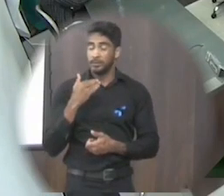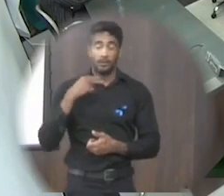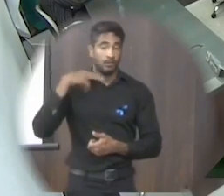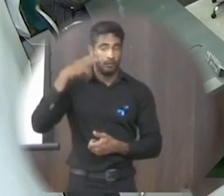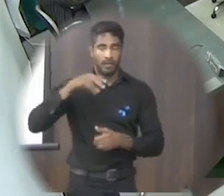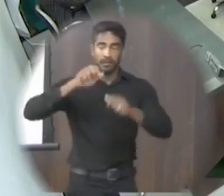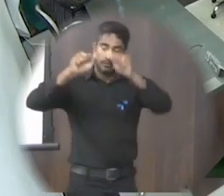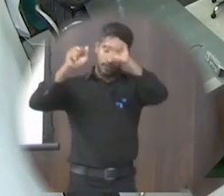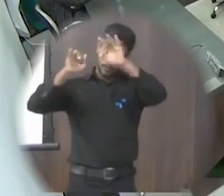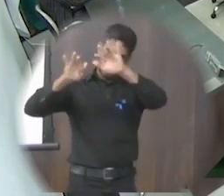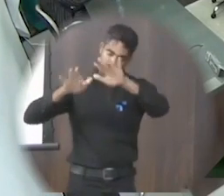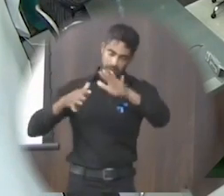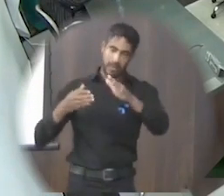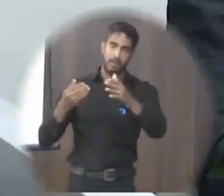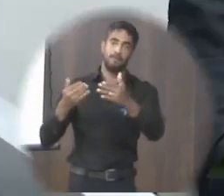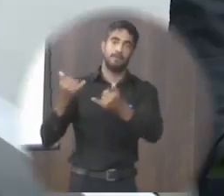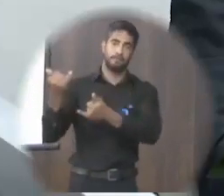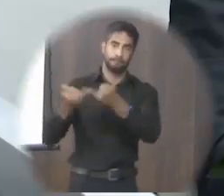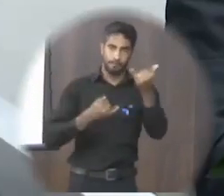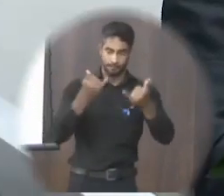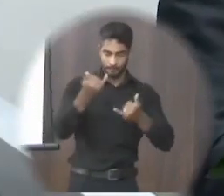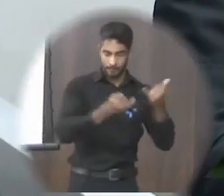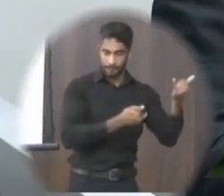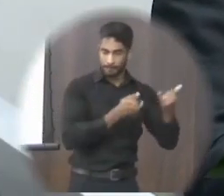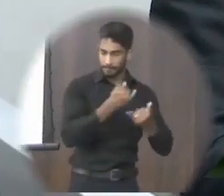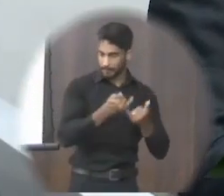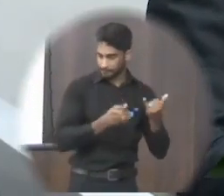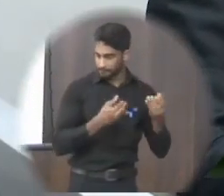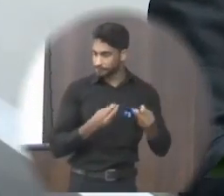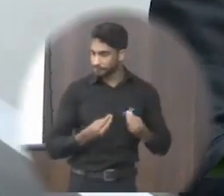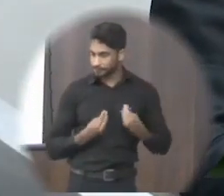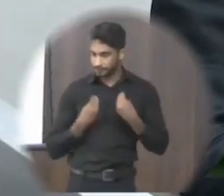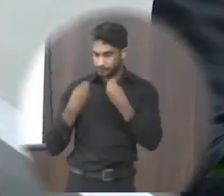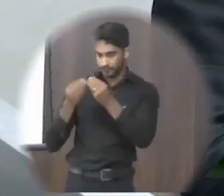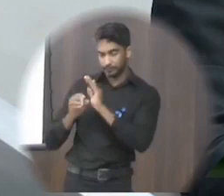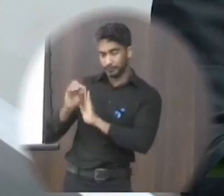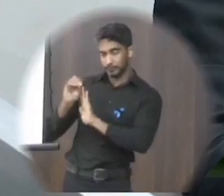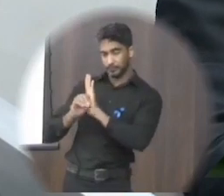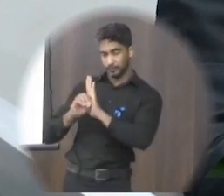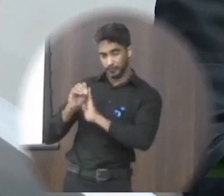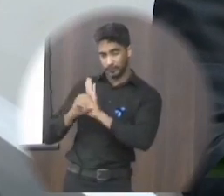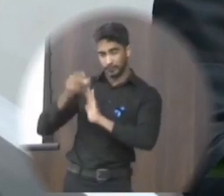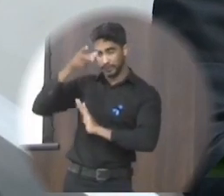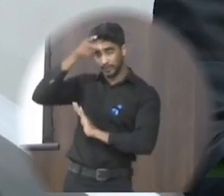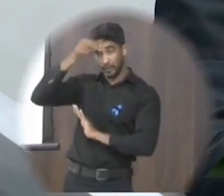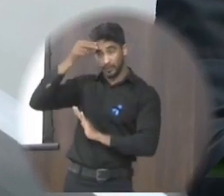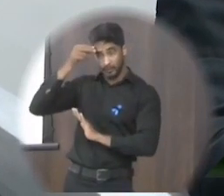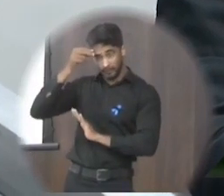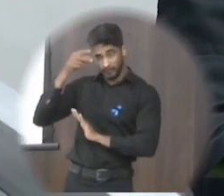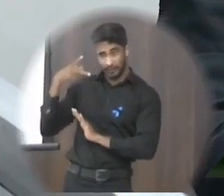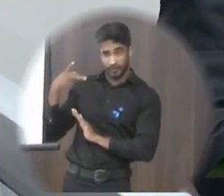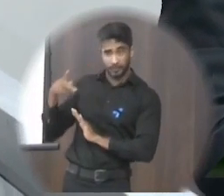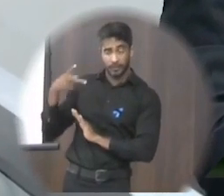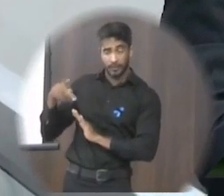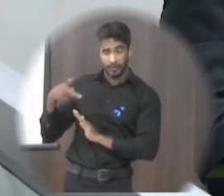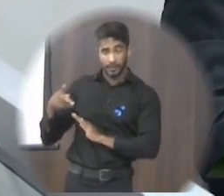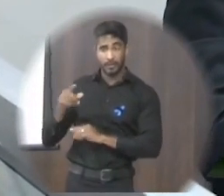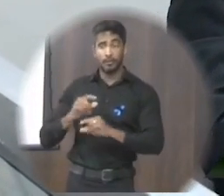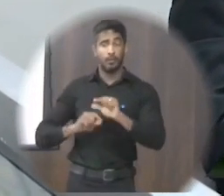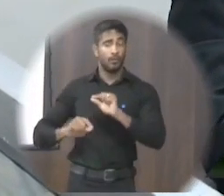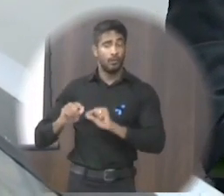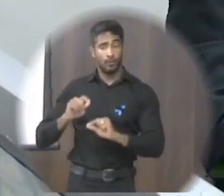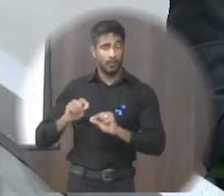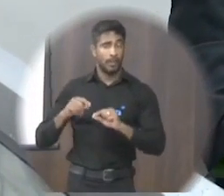que subscreve requer que, após tramitação regimental, seja encaminhado ao senhor prefeito municipal José Aparecido Mendes a